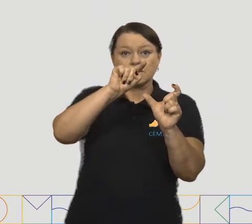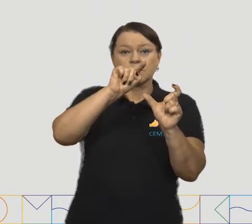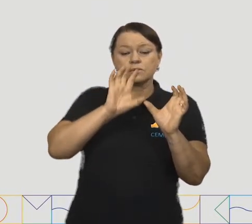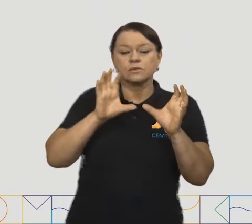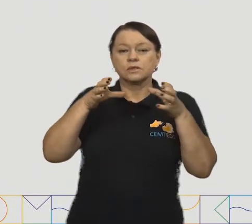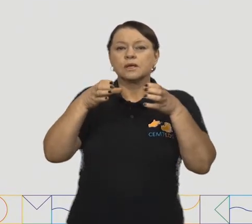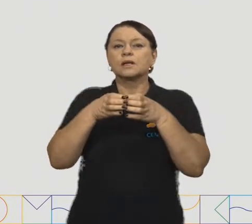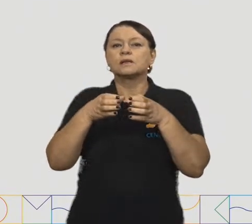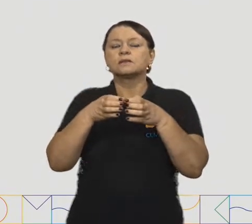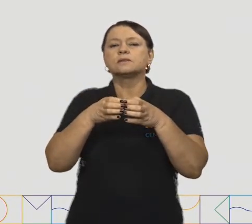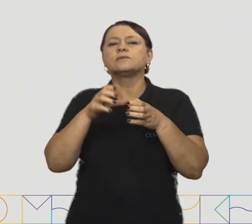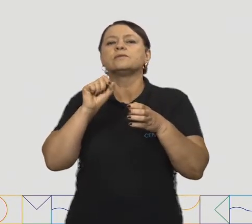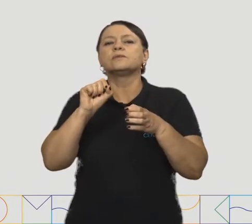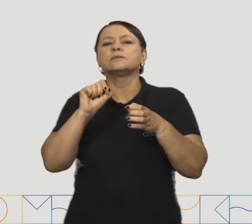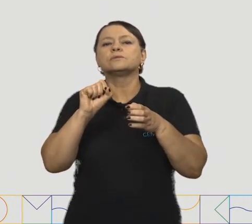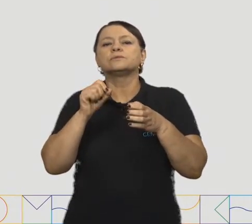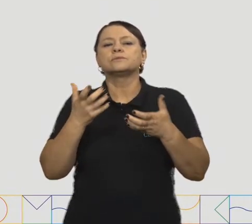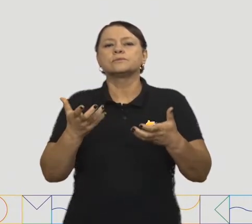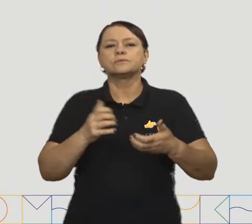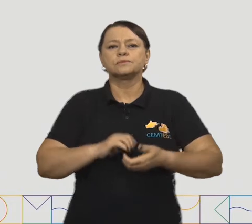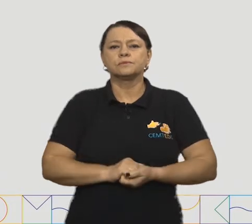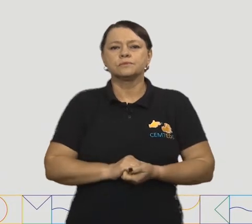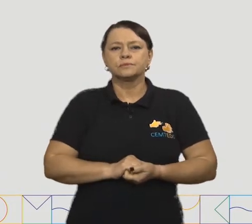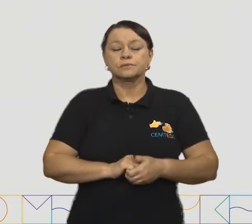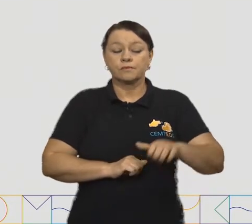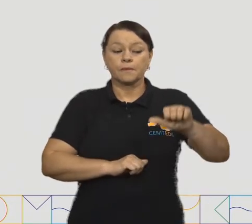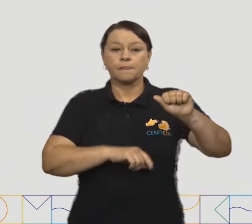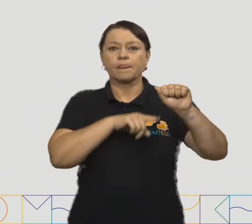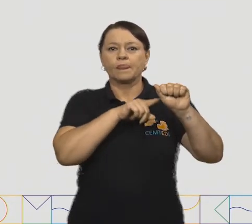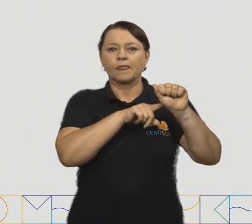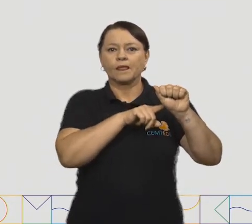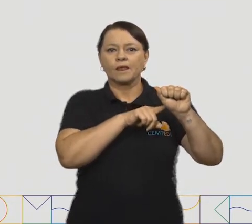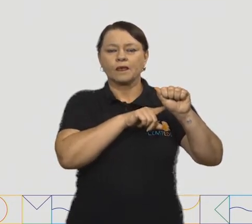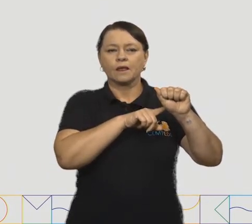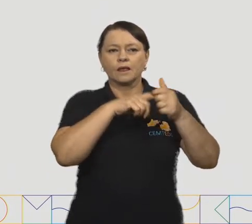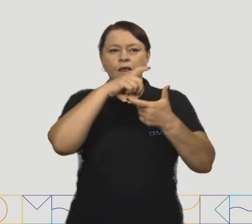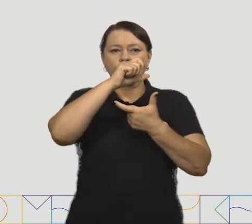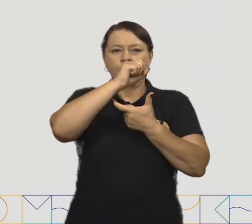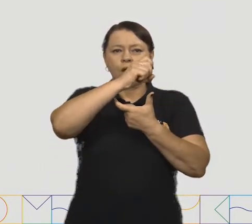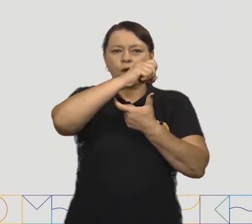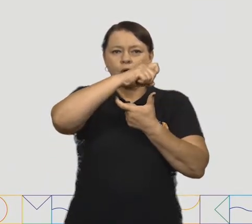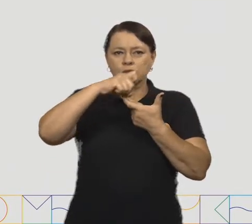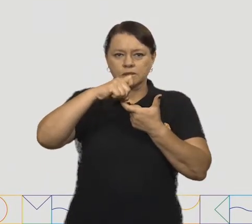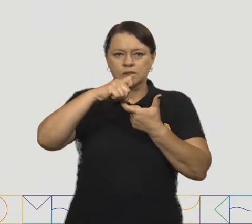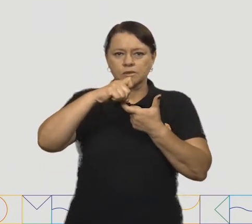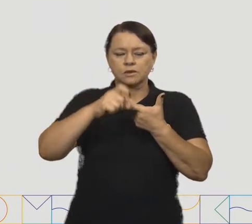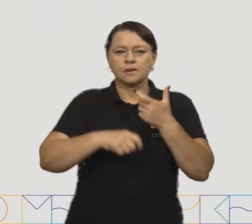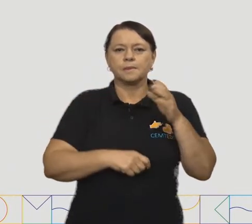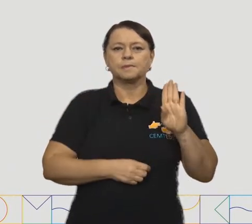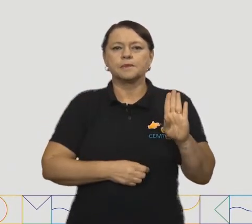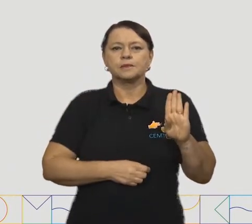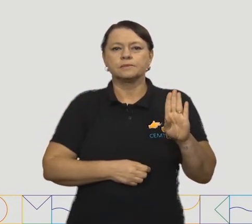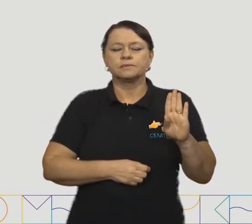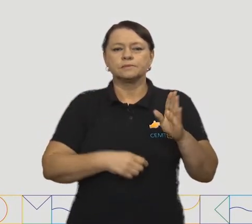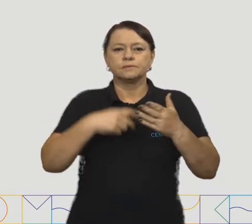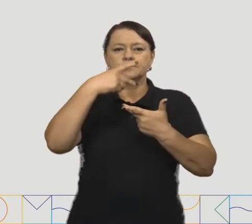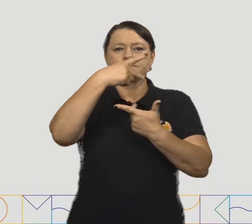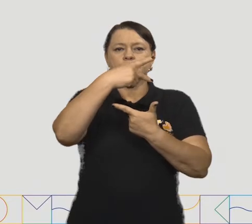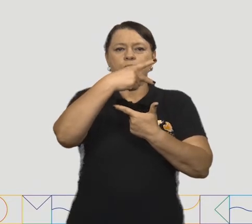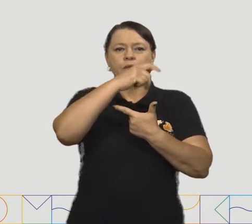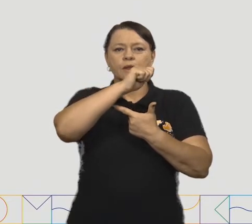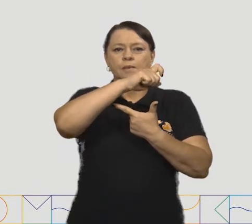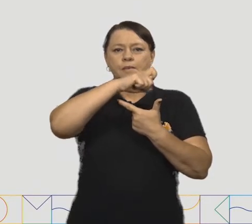vulcânica atual só está presente na Terra, Vênus, Ío e Trintão. Preste